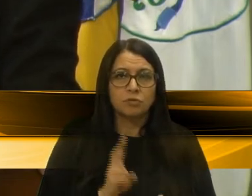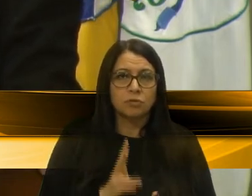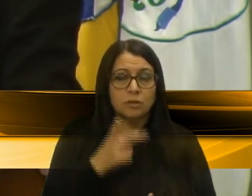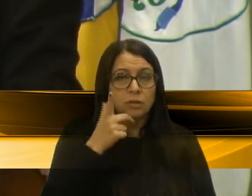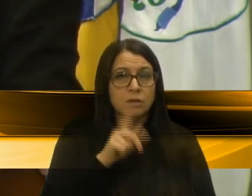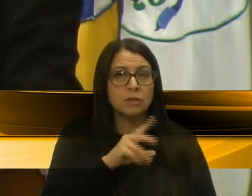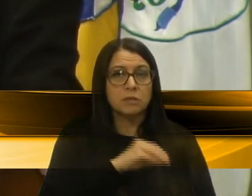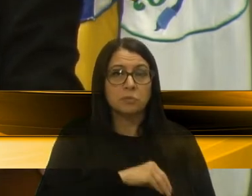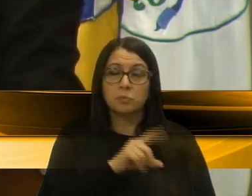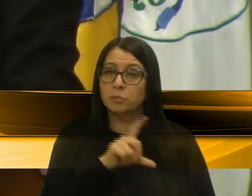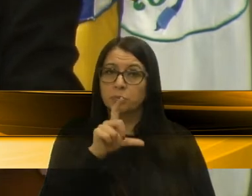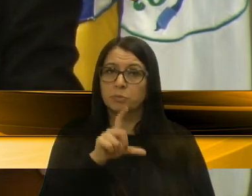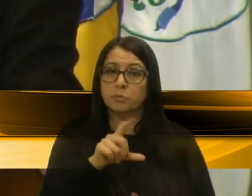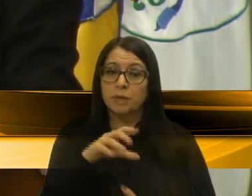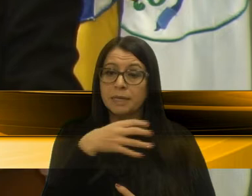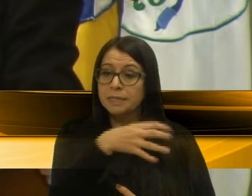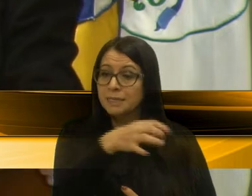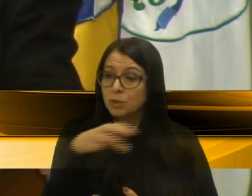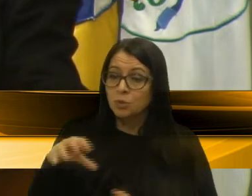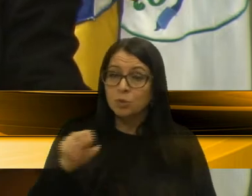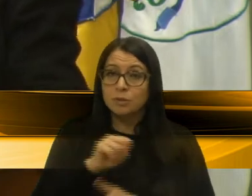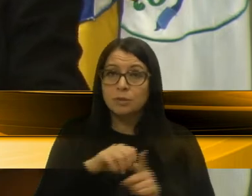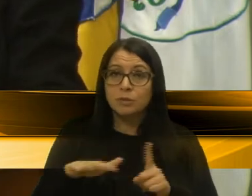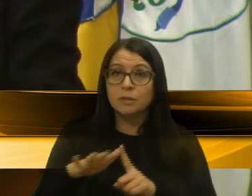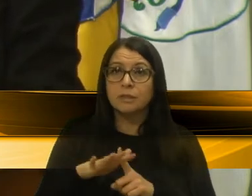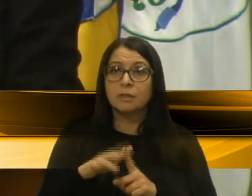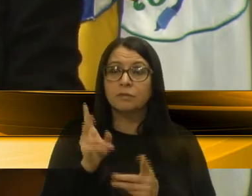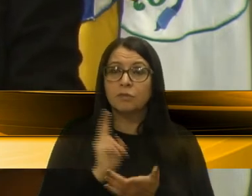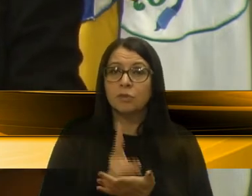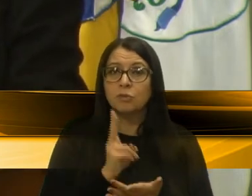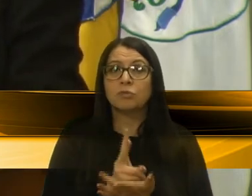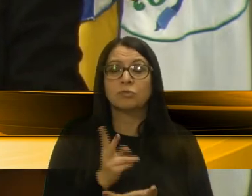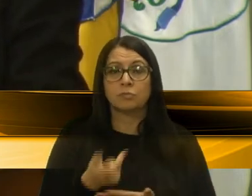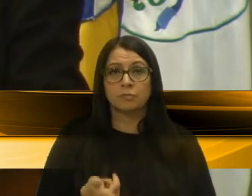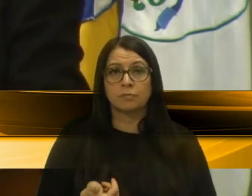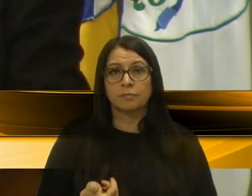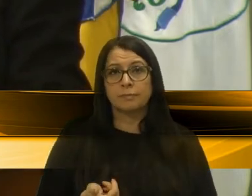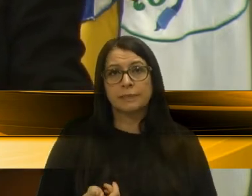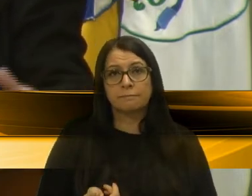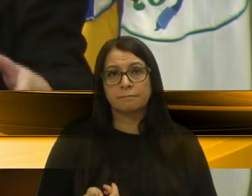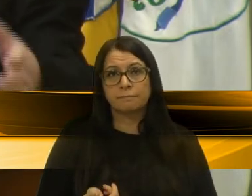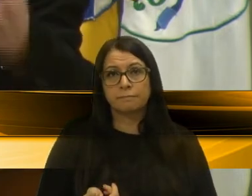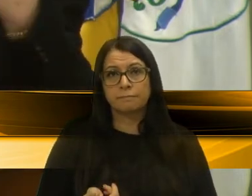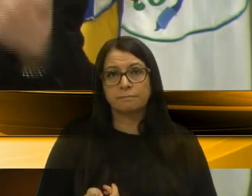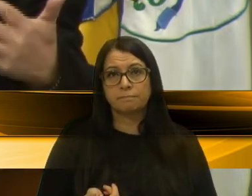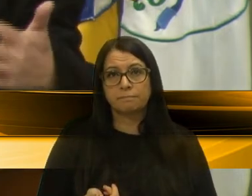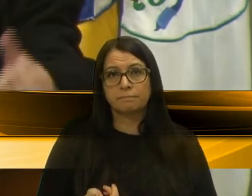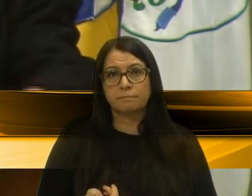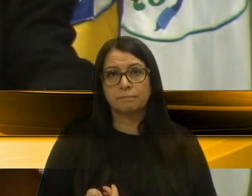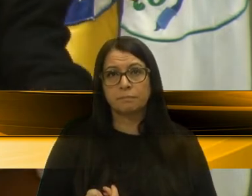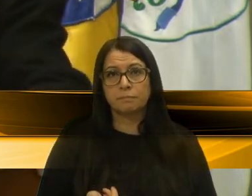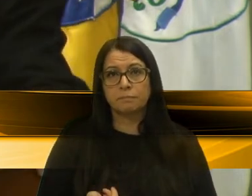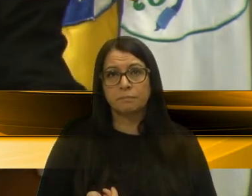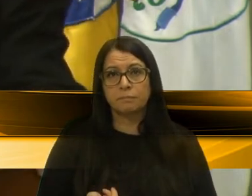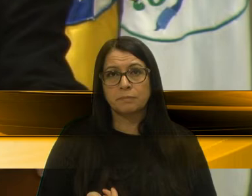né? Setores da sociedade vão continuar se